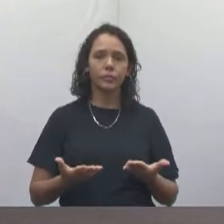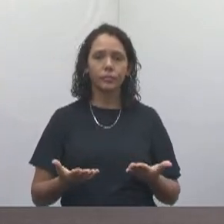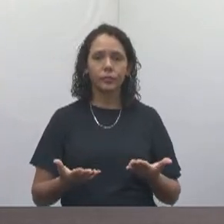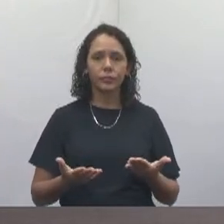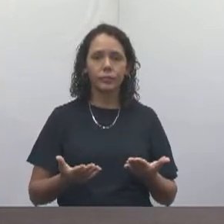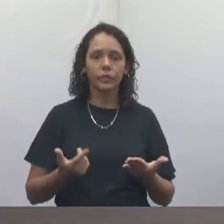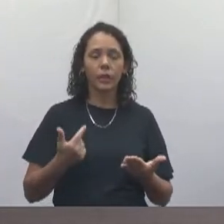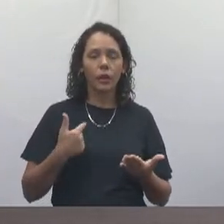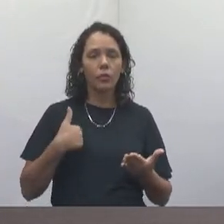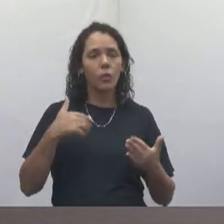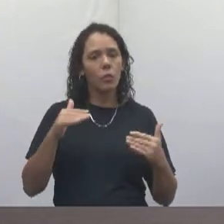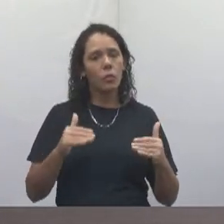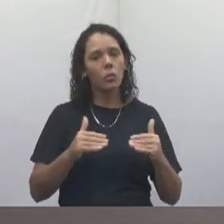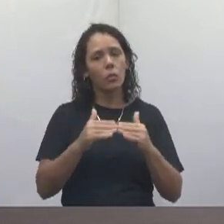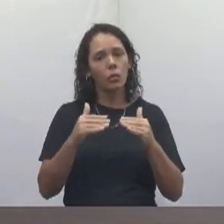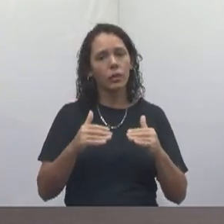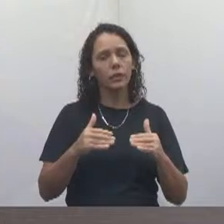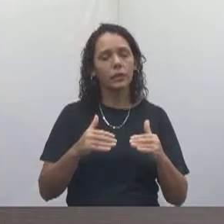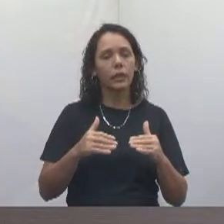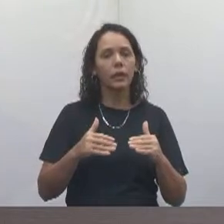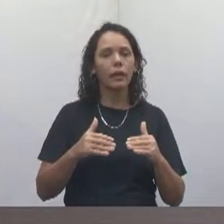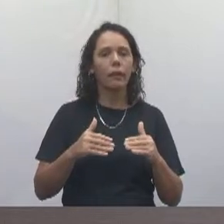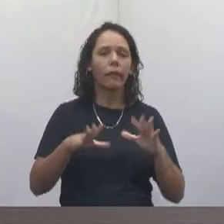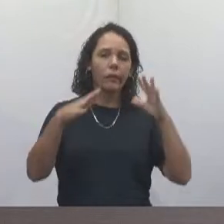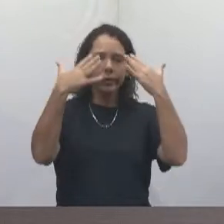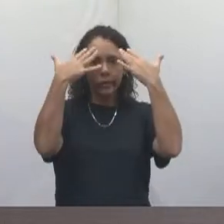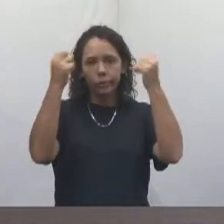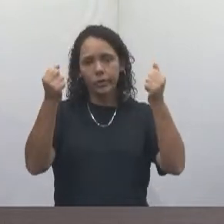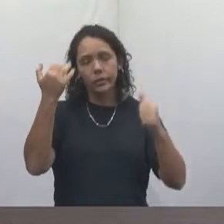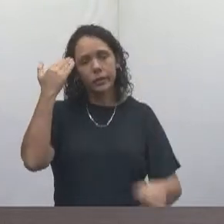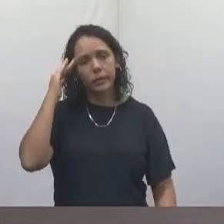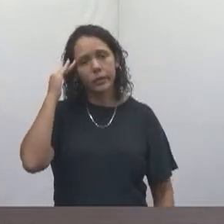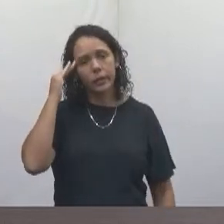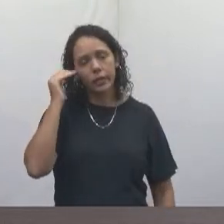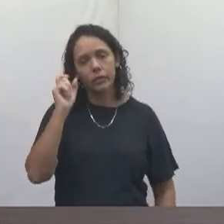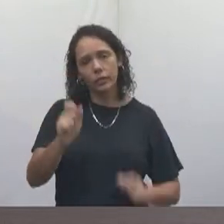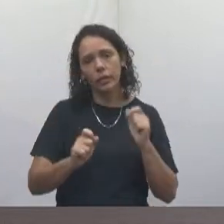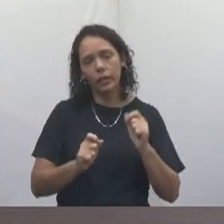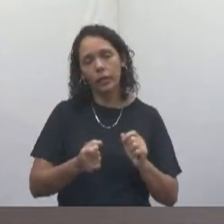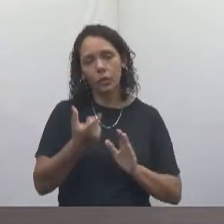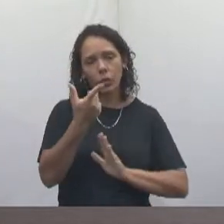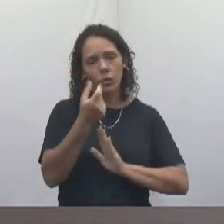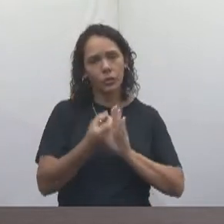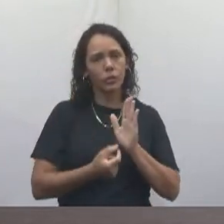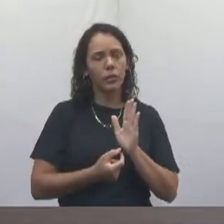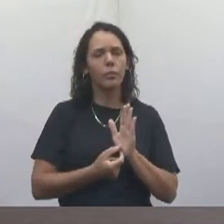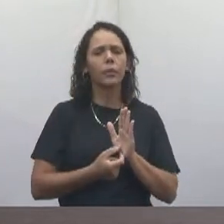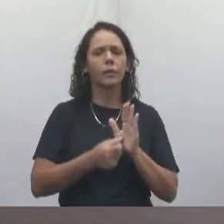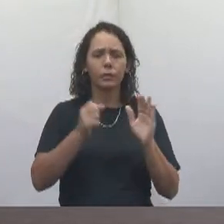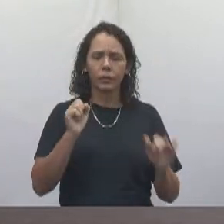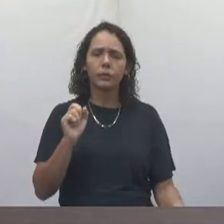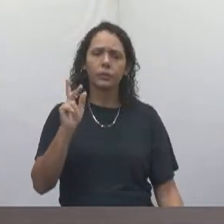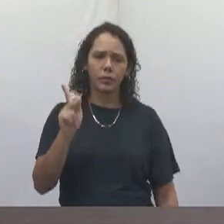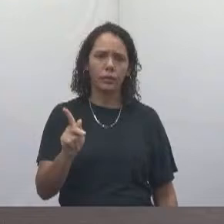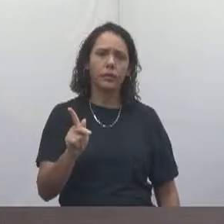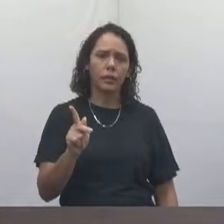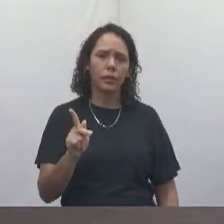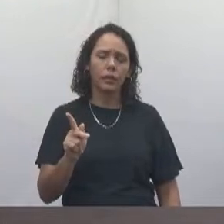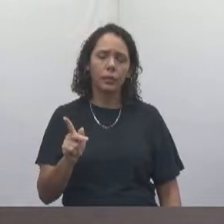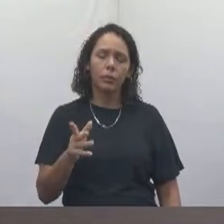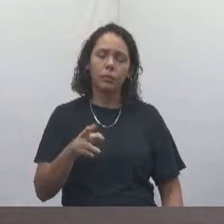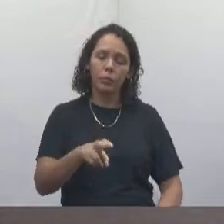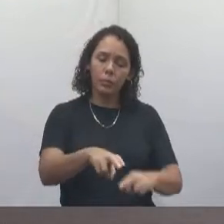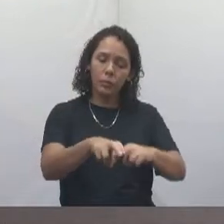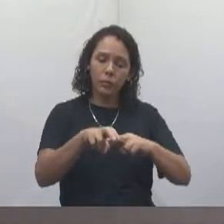do Tribunal de Contas, que reconhece, não é, que as contas estão em conformidade. Então, nesse aspecto, eu